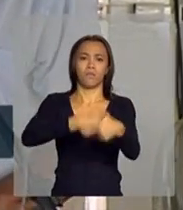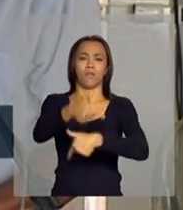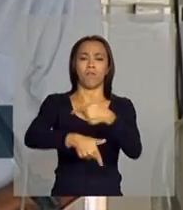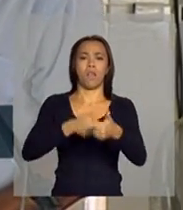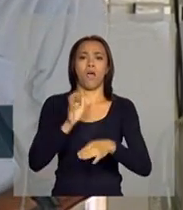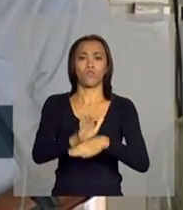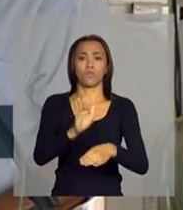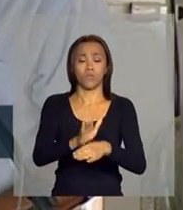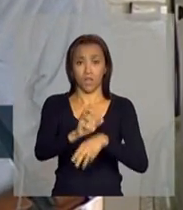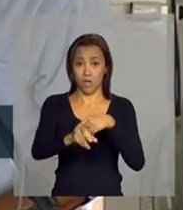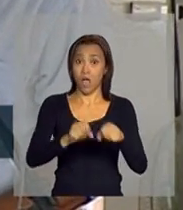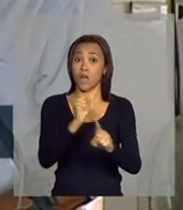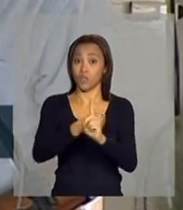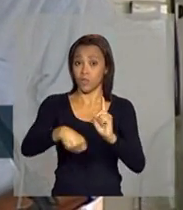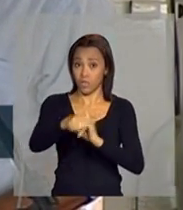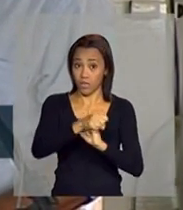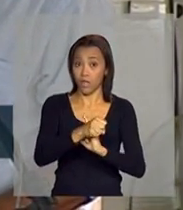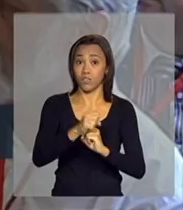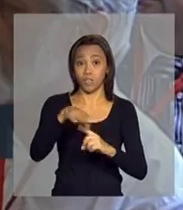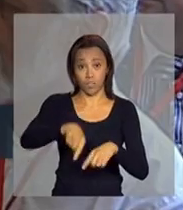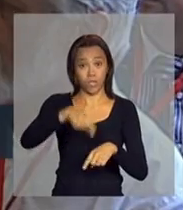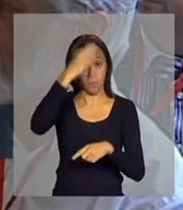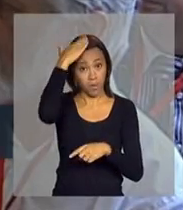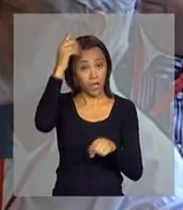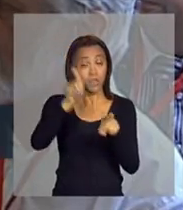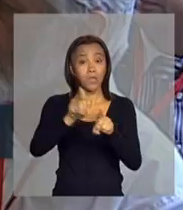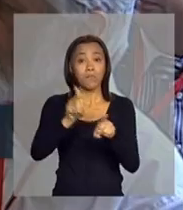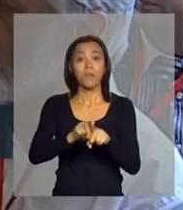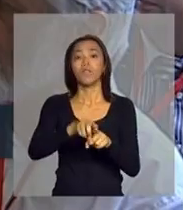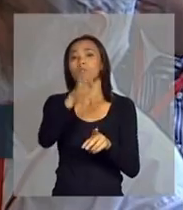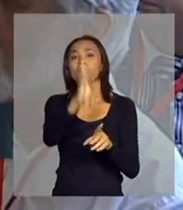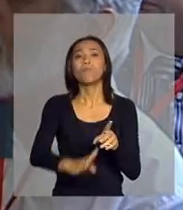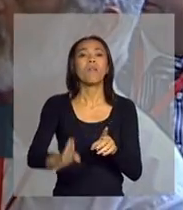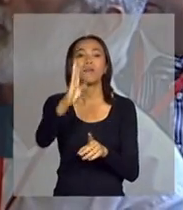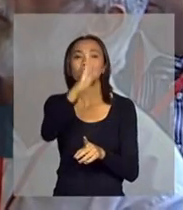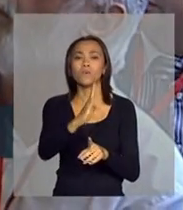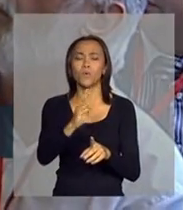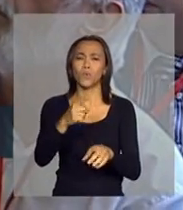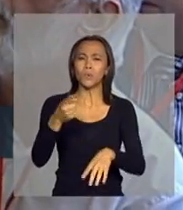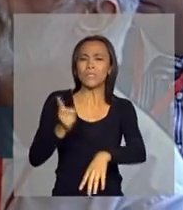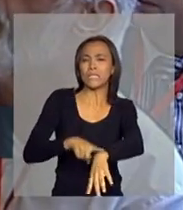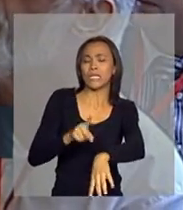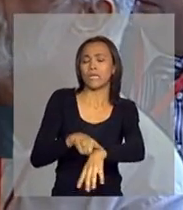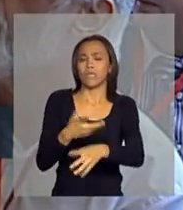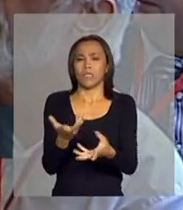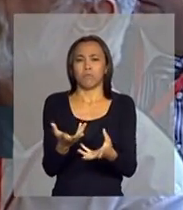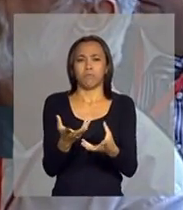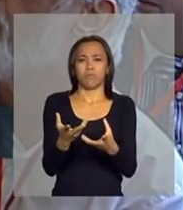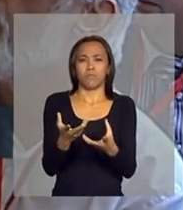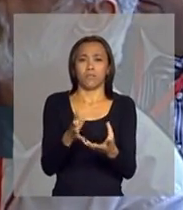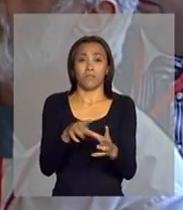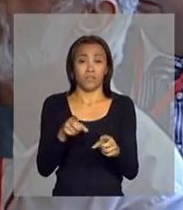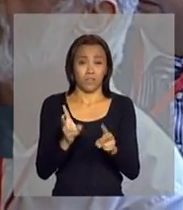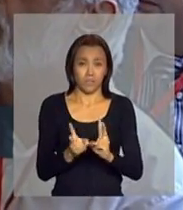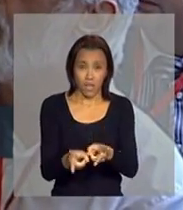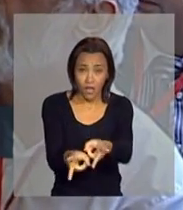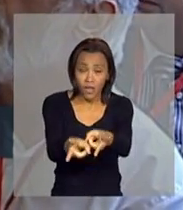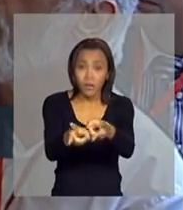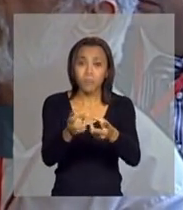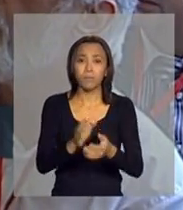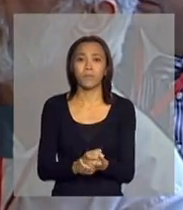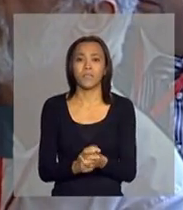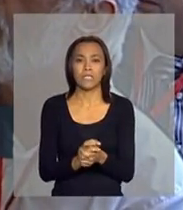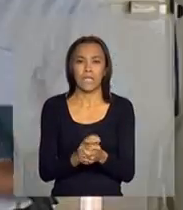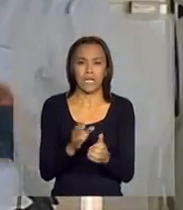sociedade paranaense e pela sociedade brasileira. O tempo da truculência, o tempo das bravatas, o tempo